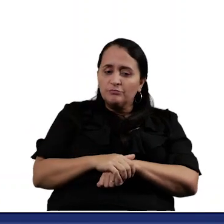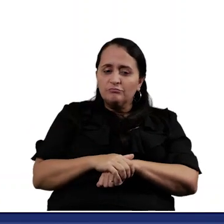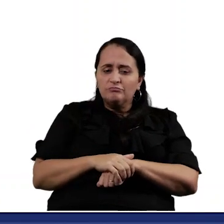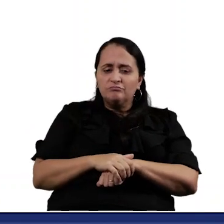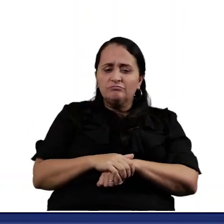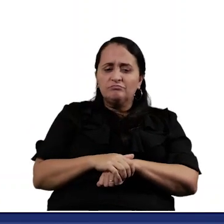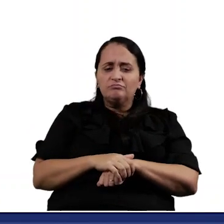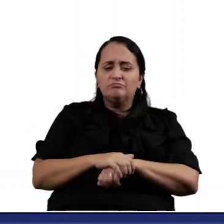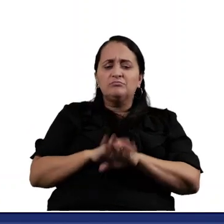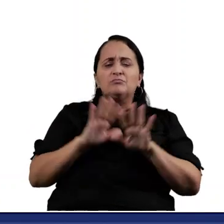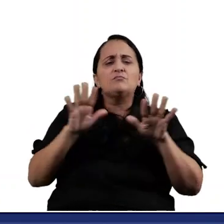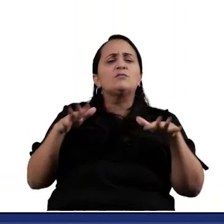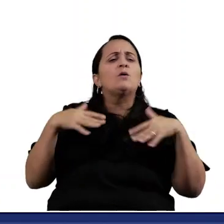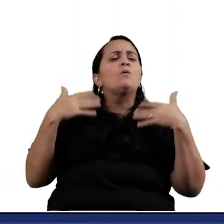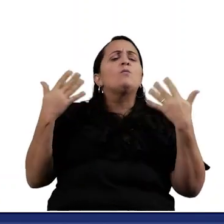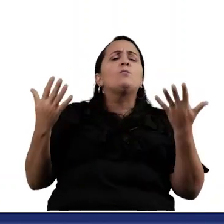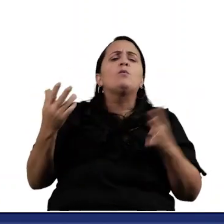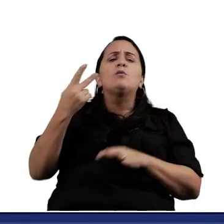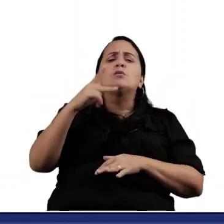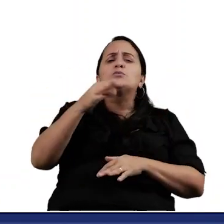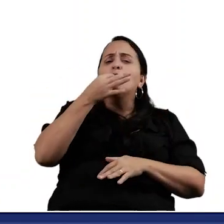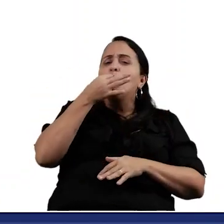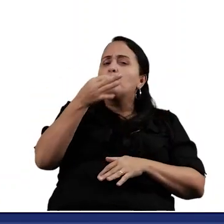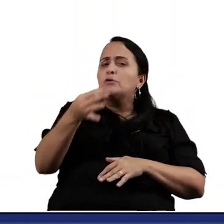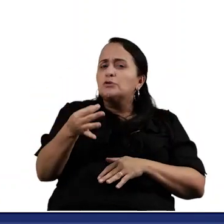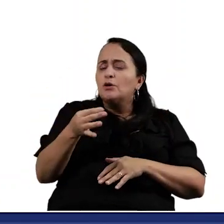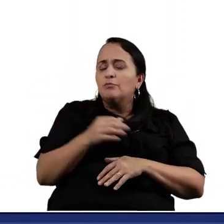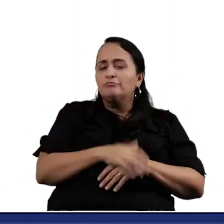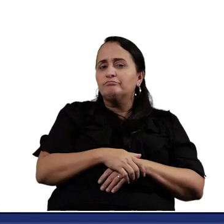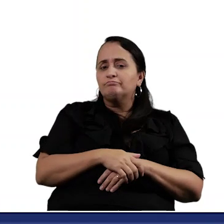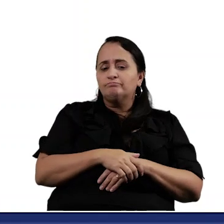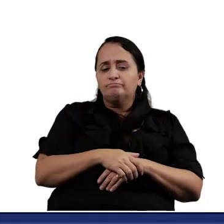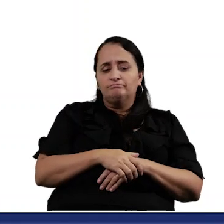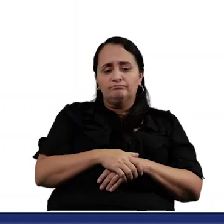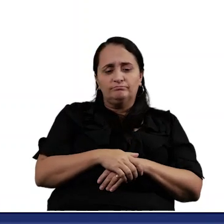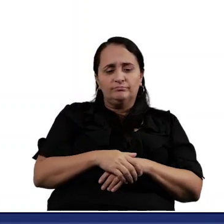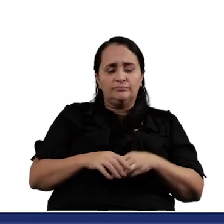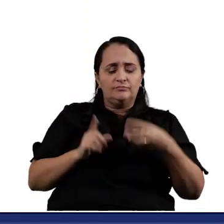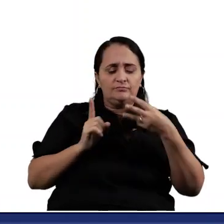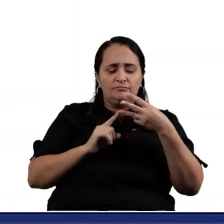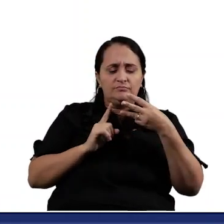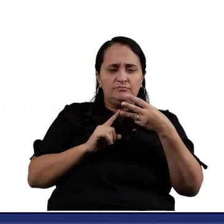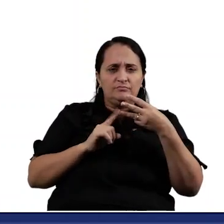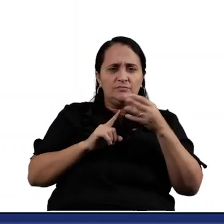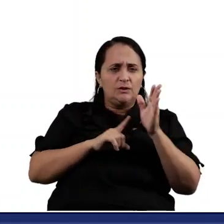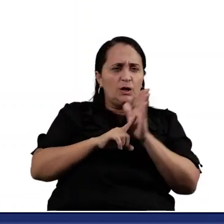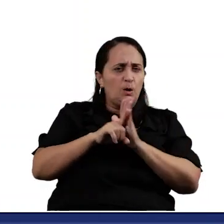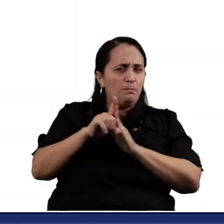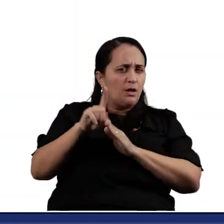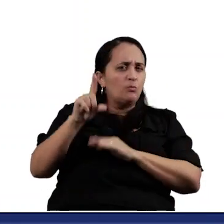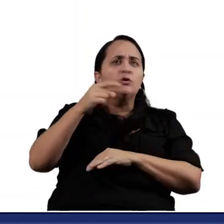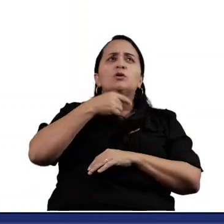Qual a sua opinião sobre isso e a pergunta foi feita por uma voz de quem será